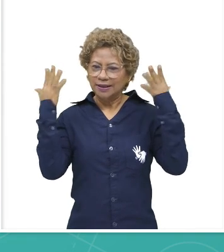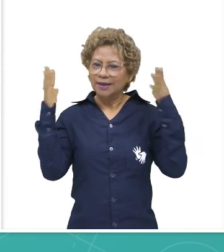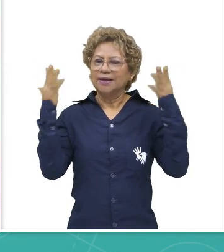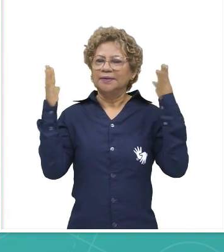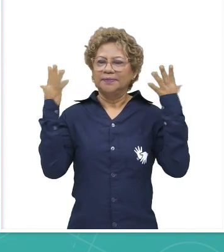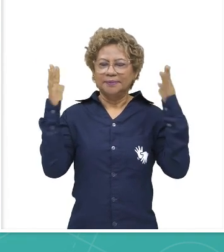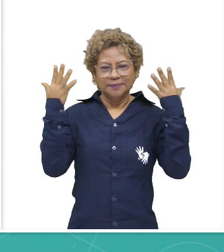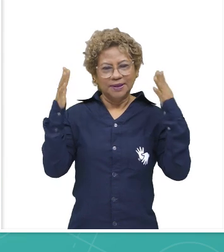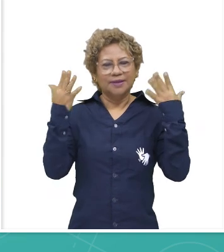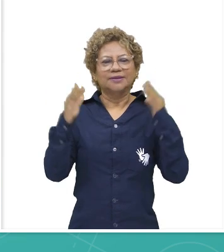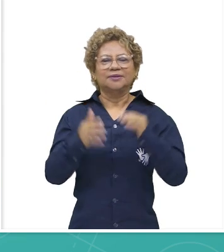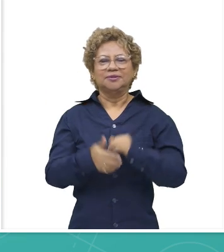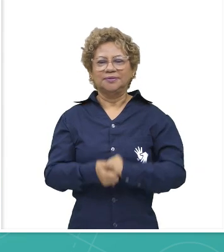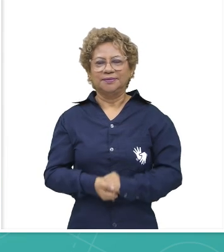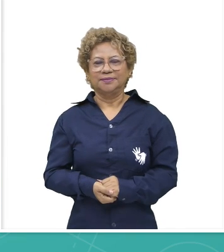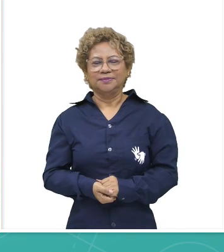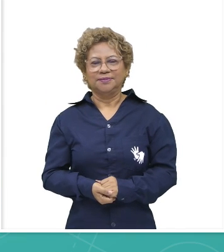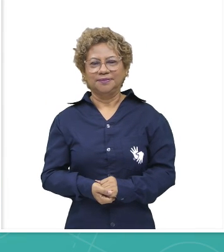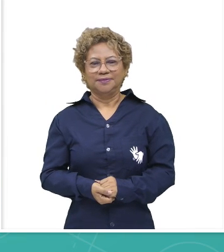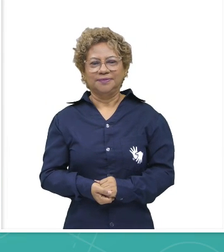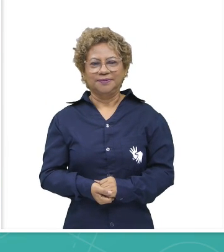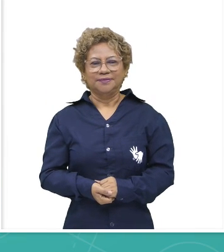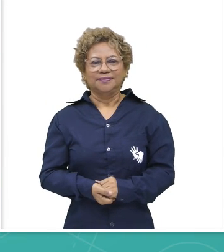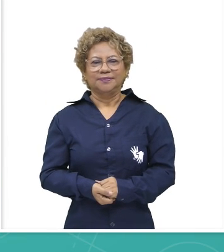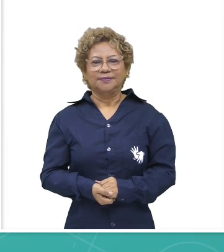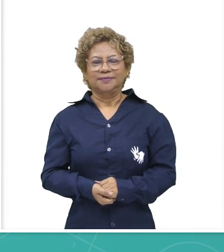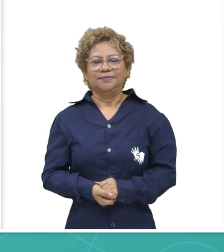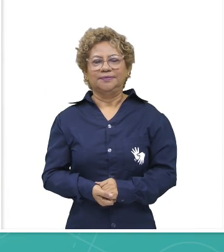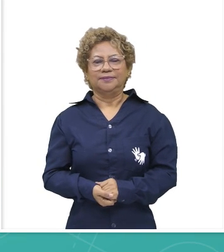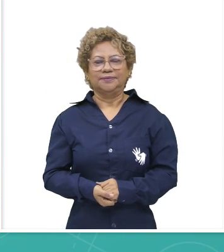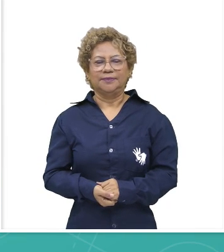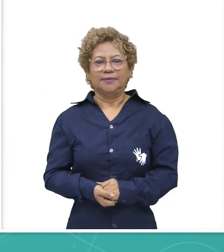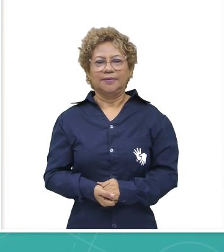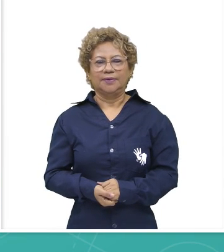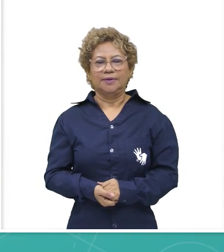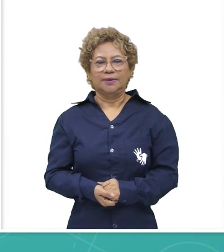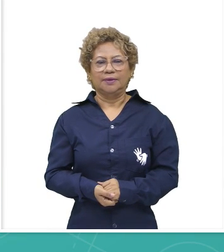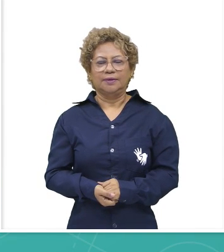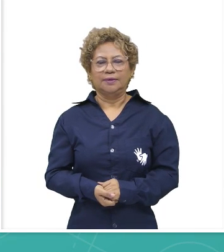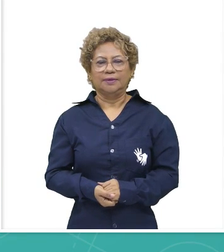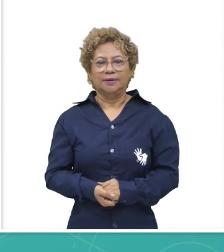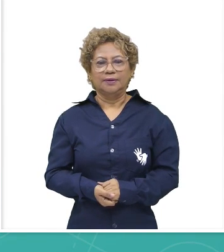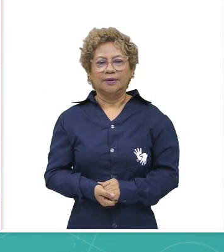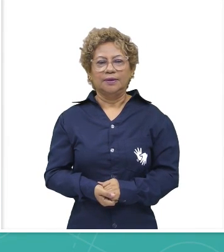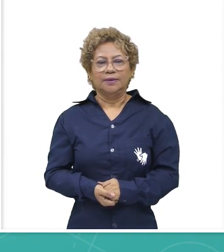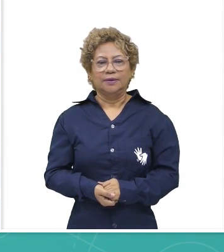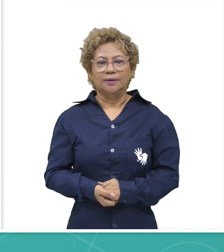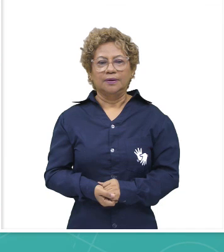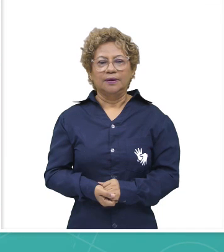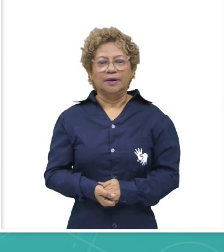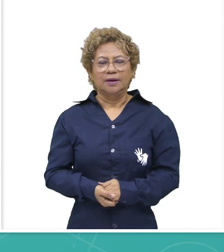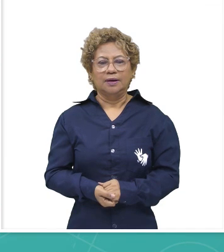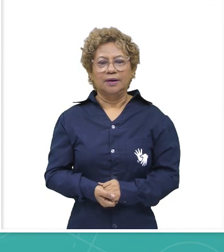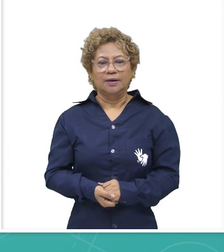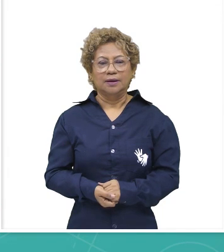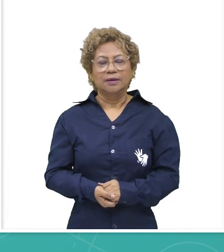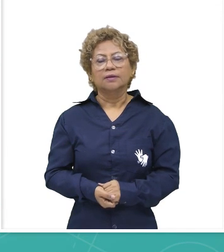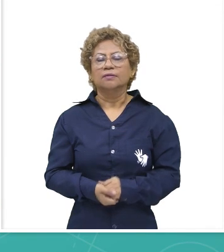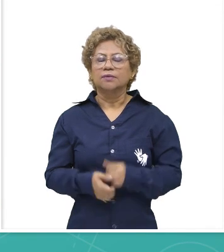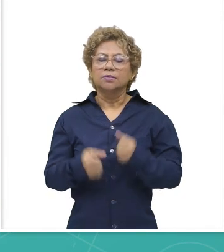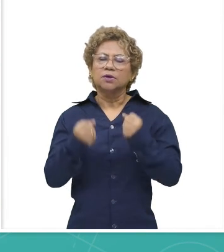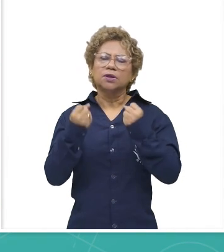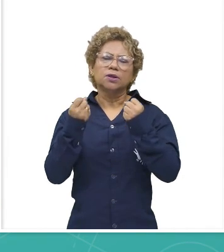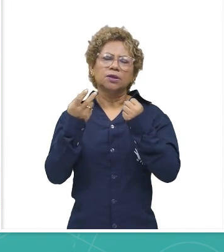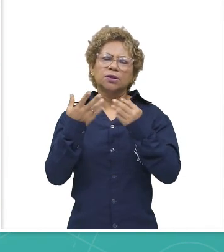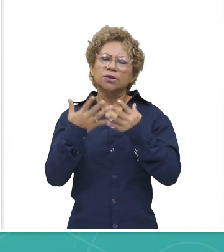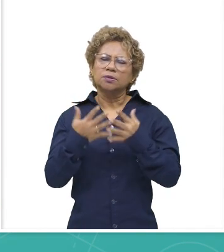Olha lá, claro que é compressibilidade. Acompanhe aí comigo a explicação. Por